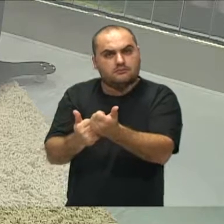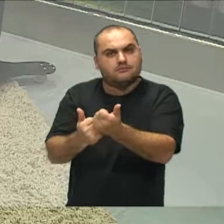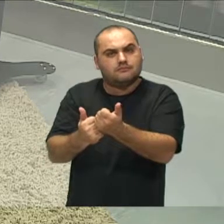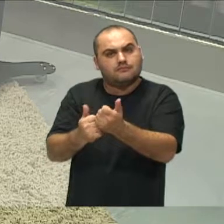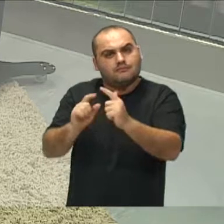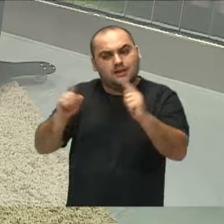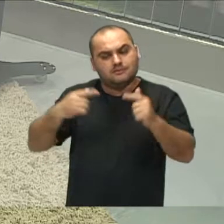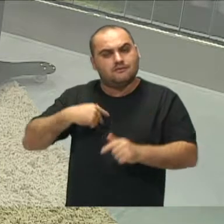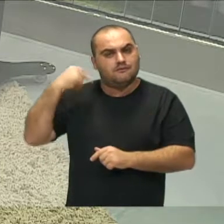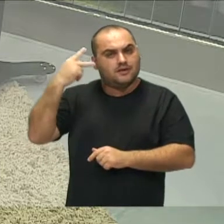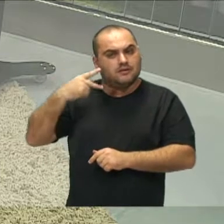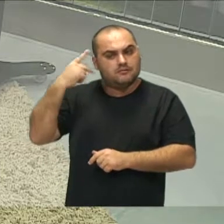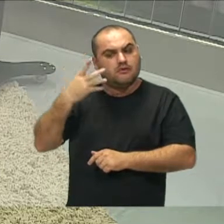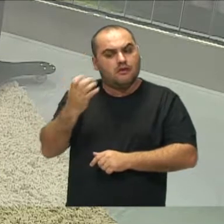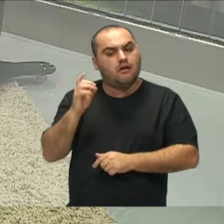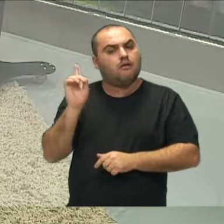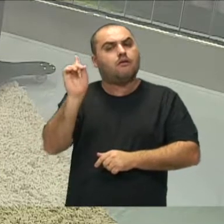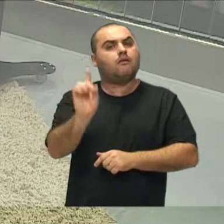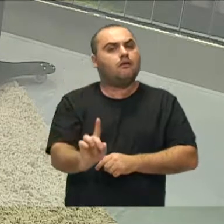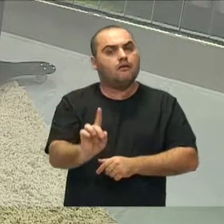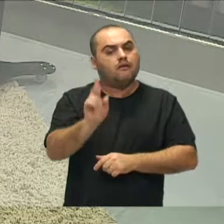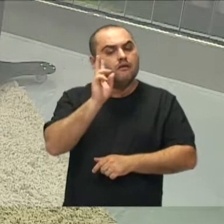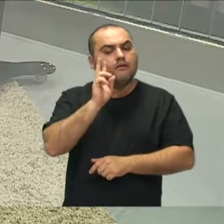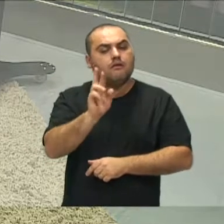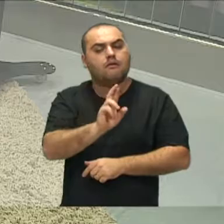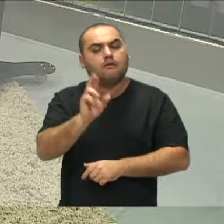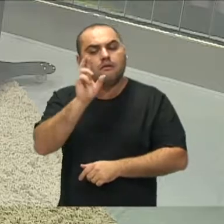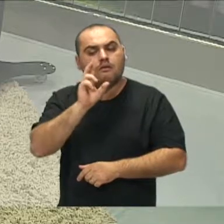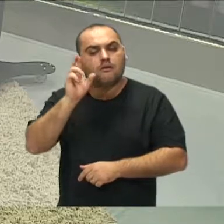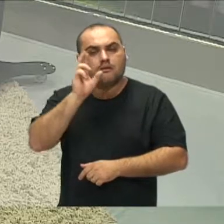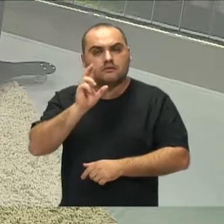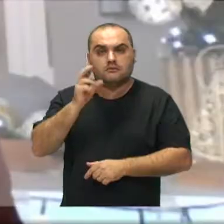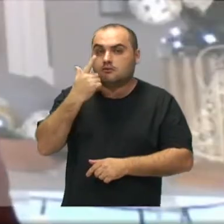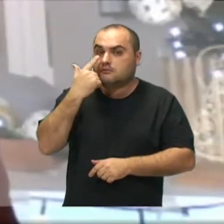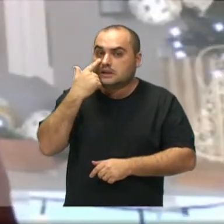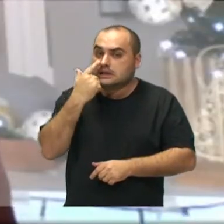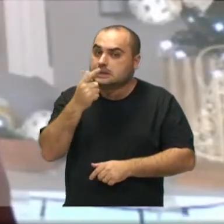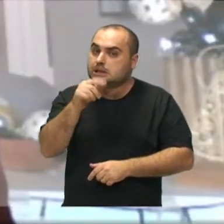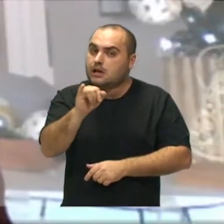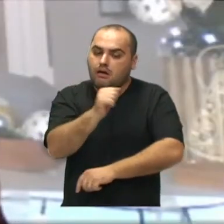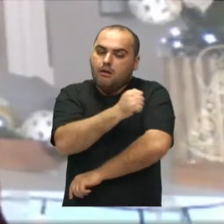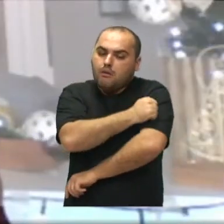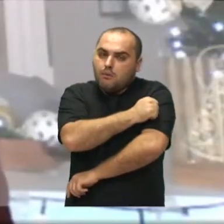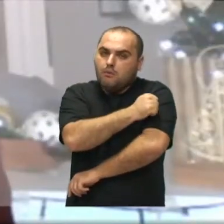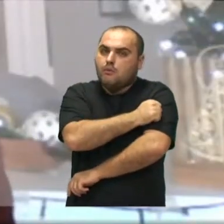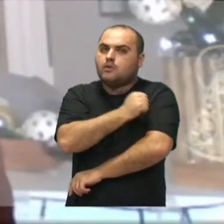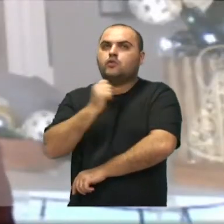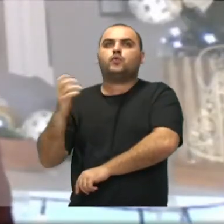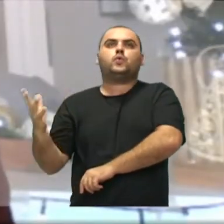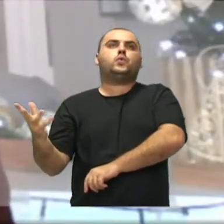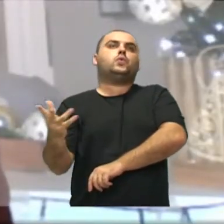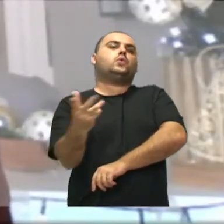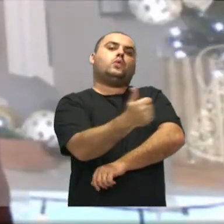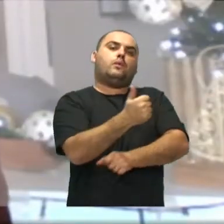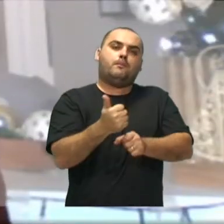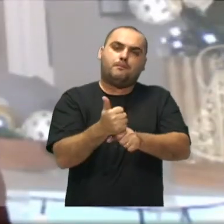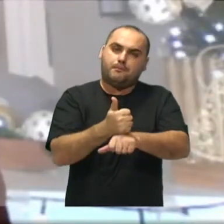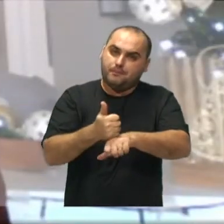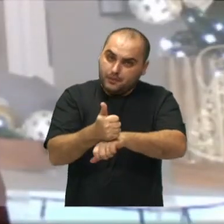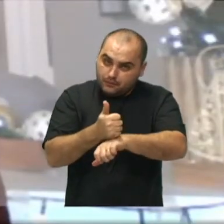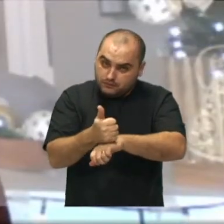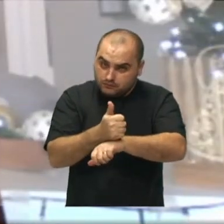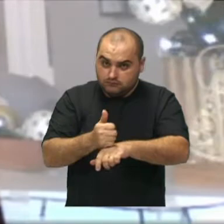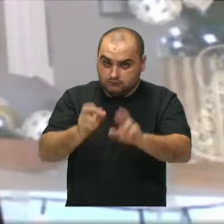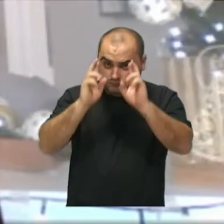como vereadora eu quero estar lá fiscalizando, vendo realmente se os alunos e todos os profissionais que são responsáveis